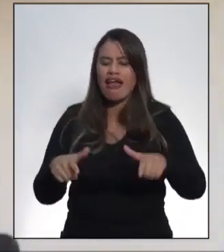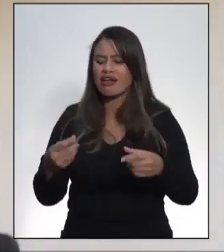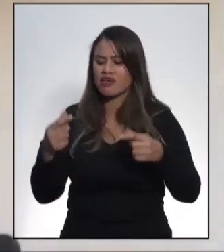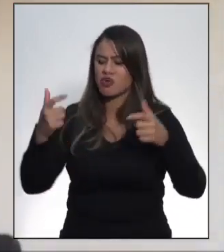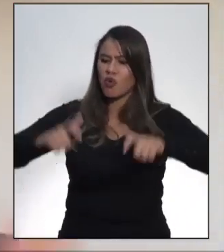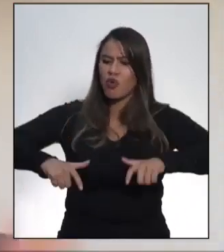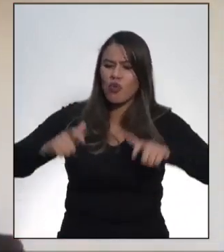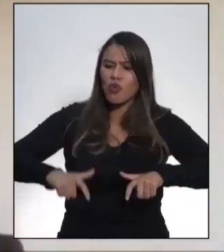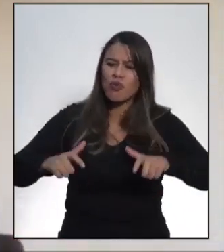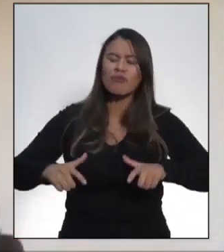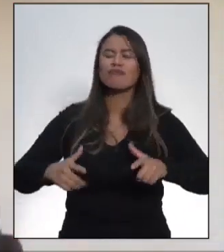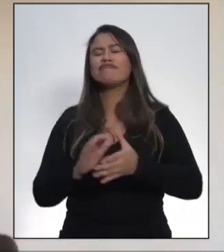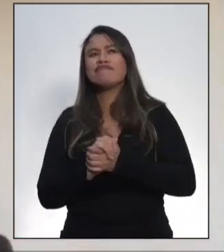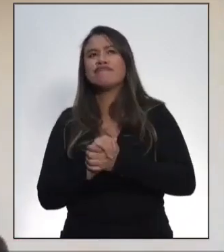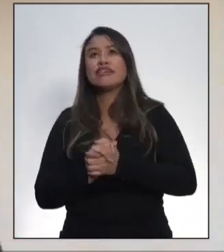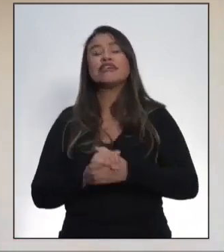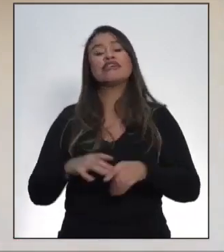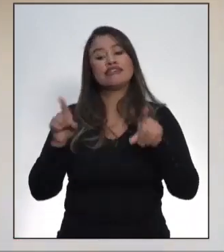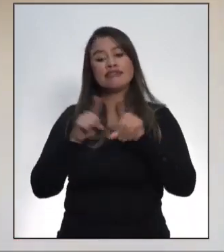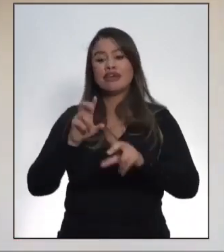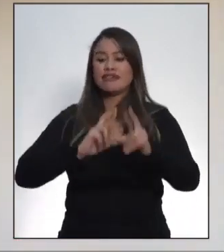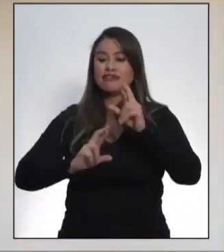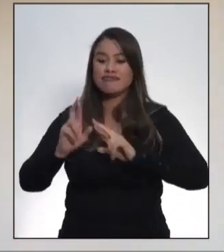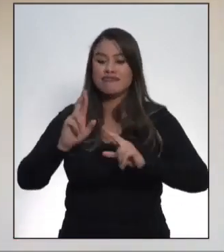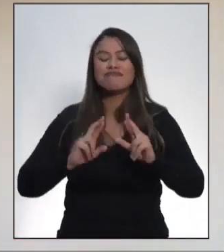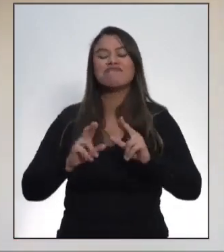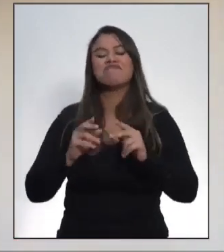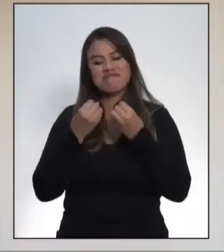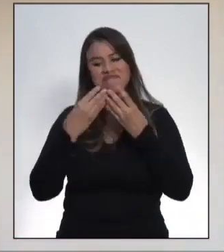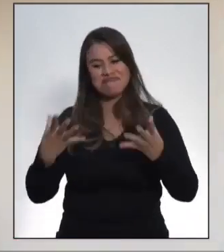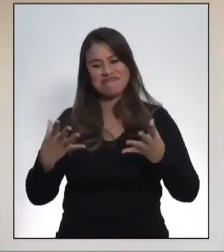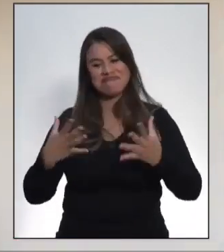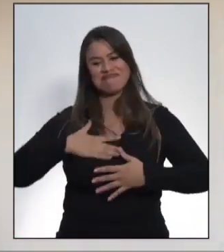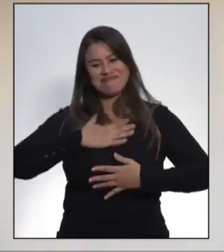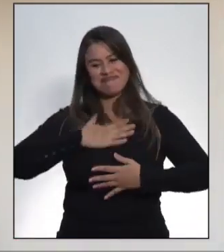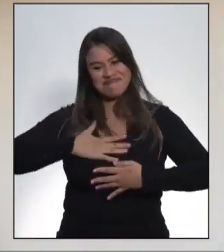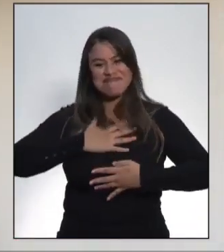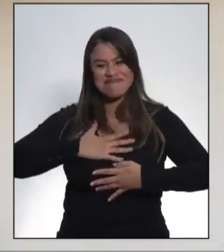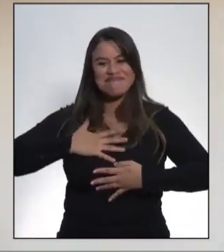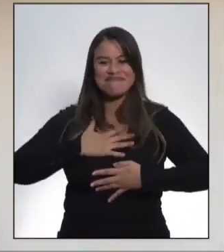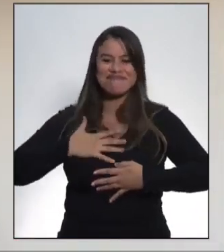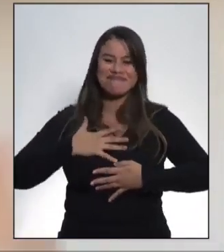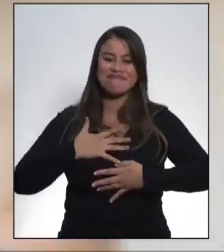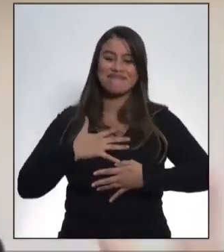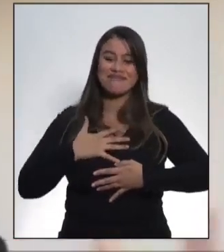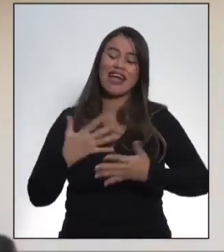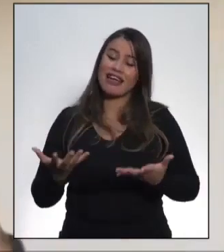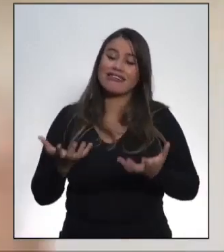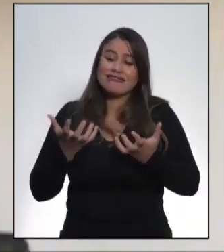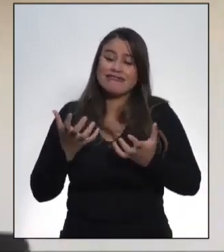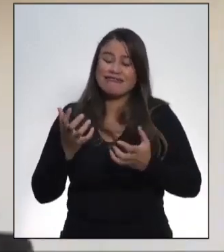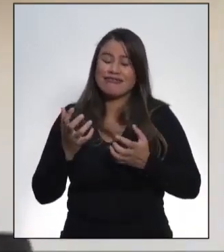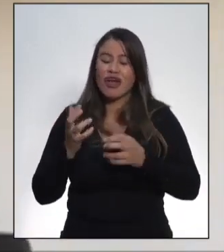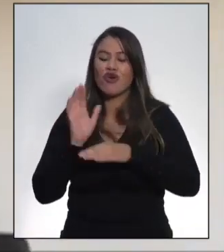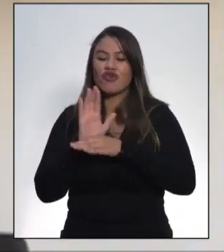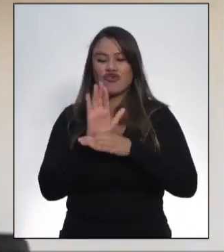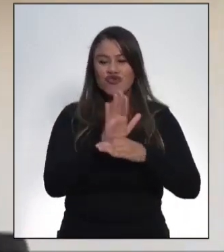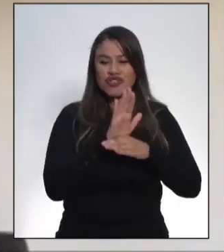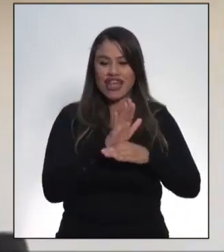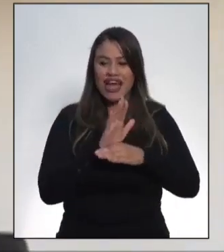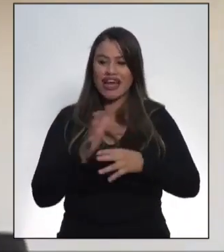onde. E eu fico também muito feliz de ter conseguido responder várias perguntas. Foi um enorme prazer estar aqui com vocês. Espero que eu tenha ajudado, inspirado